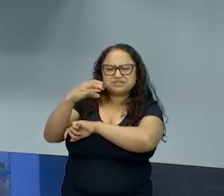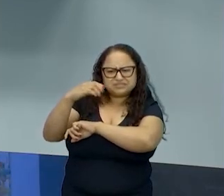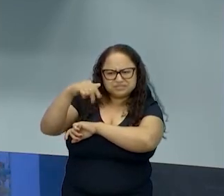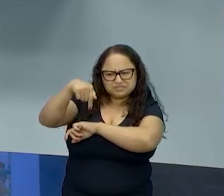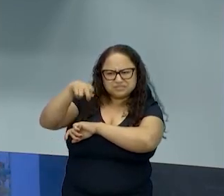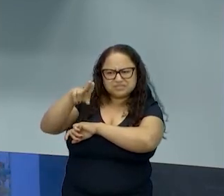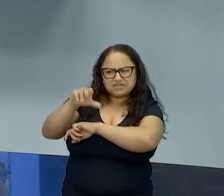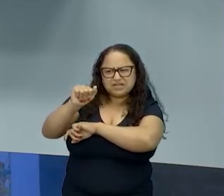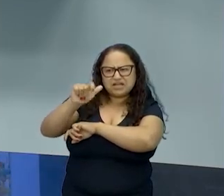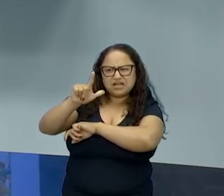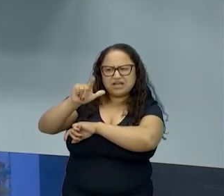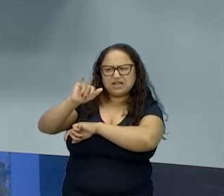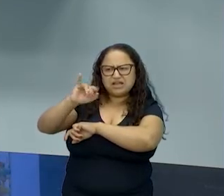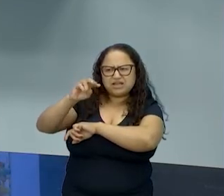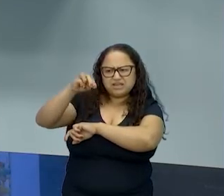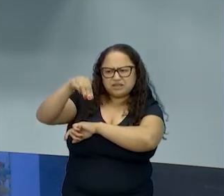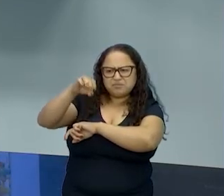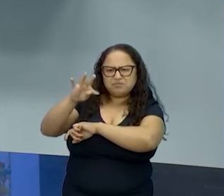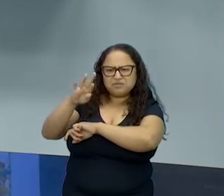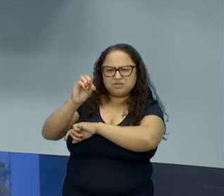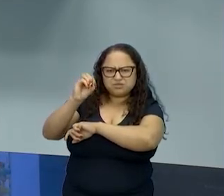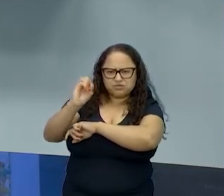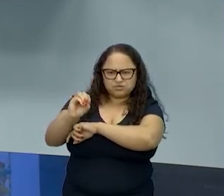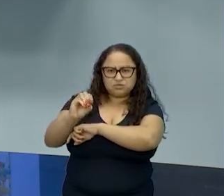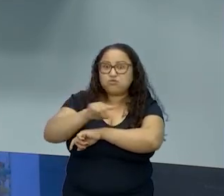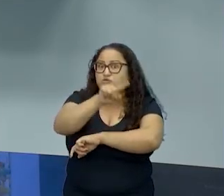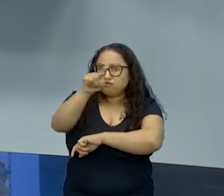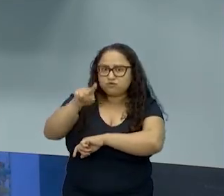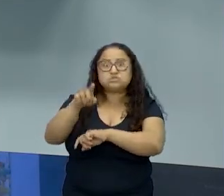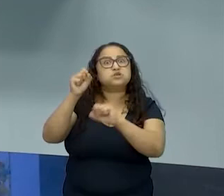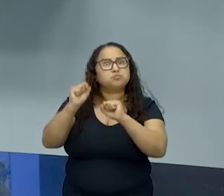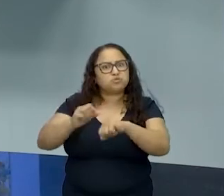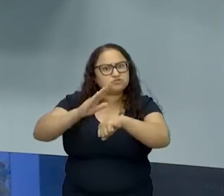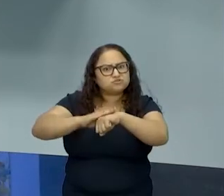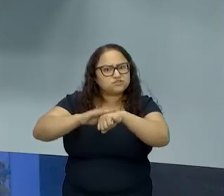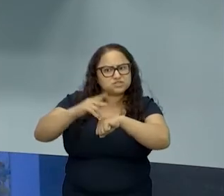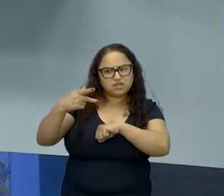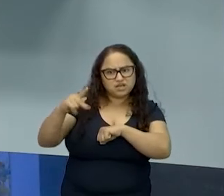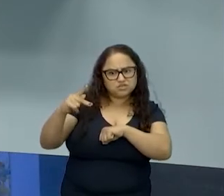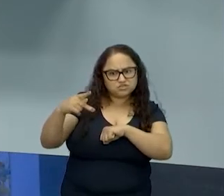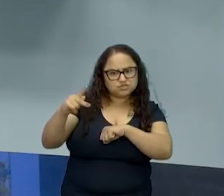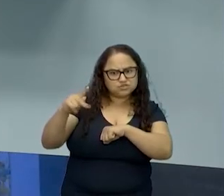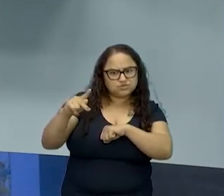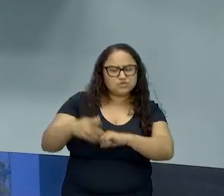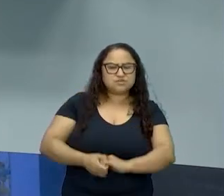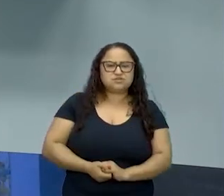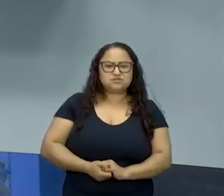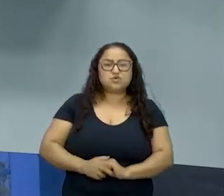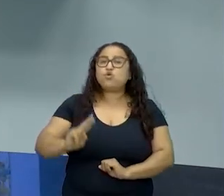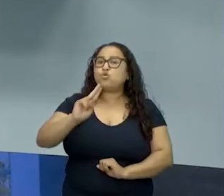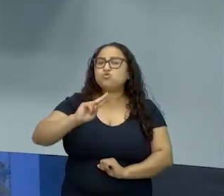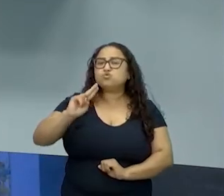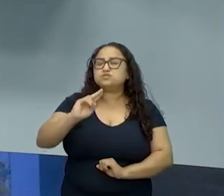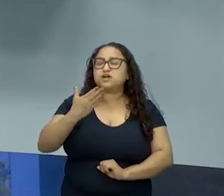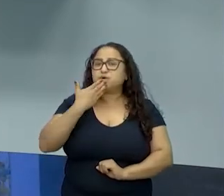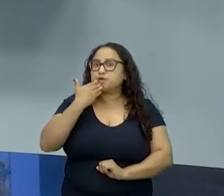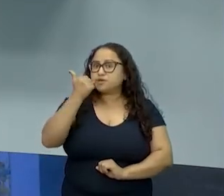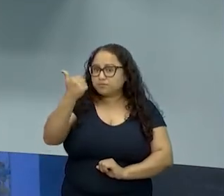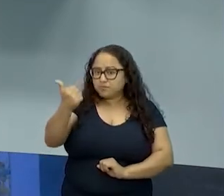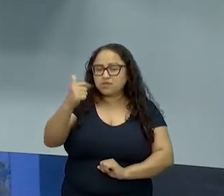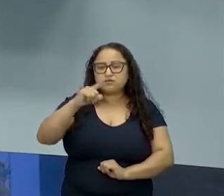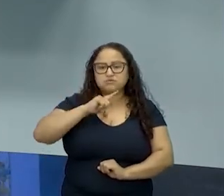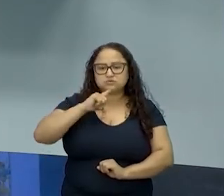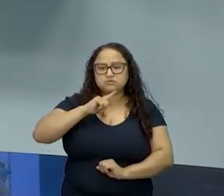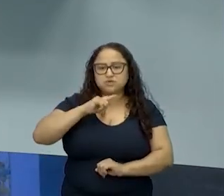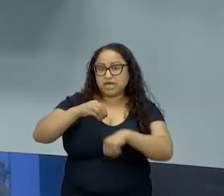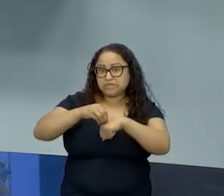tem várias escalas, tá? Você mesmo pode fazer a sua e usar aí a que mais te convém, tá? A